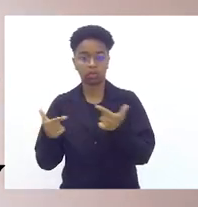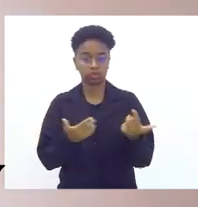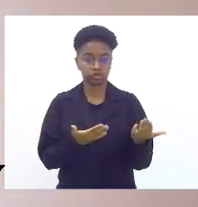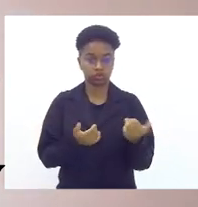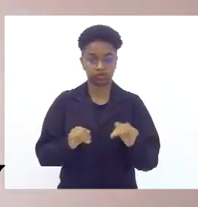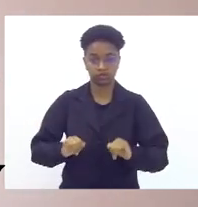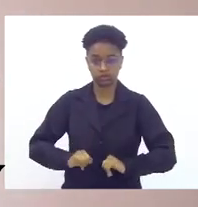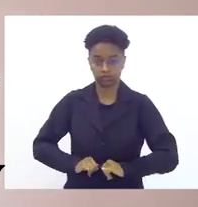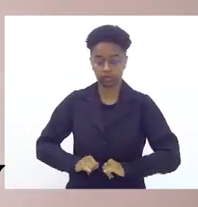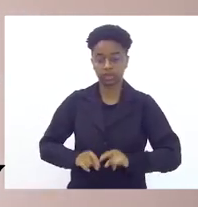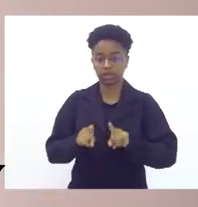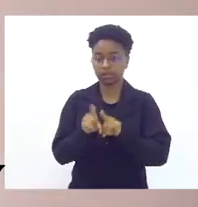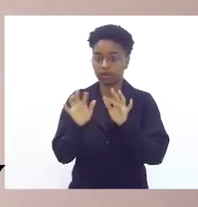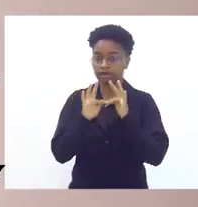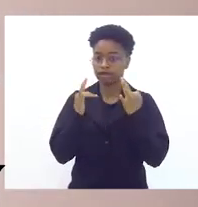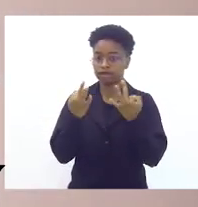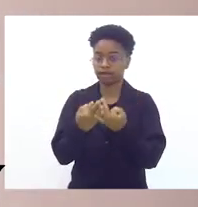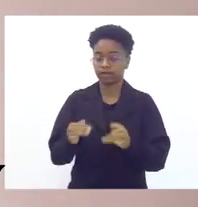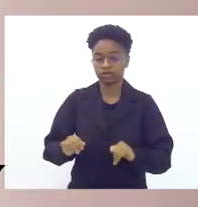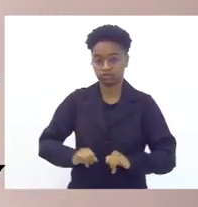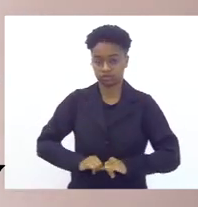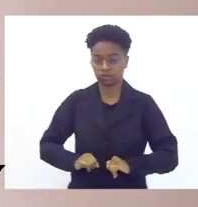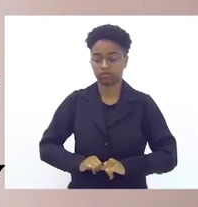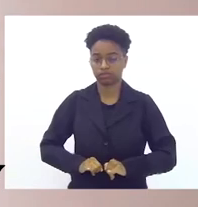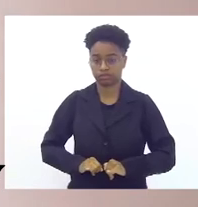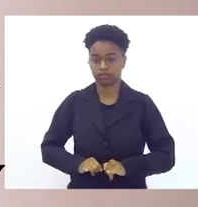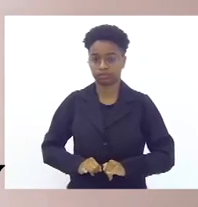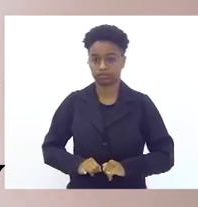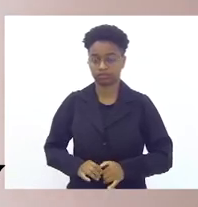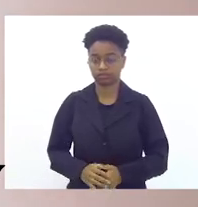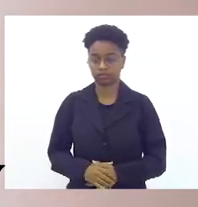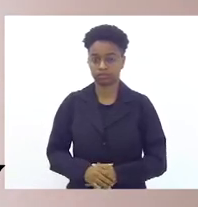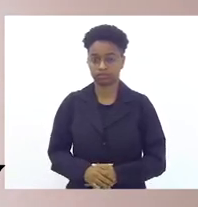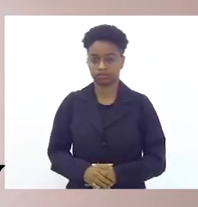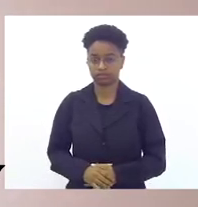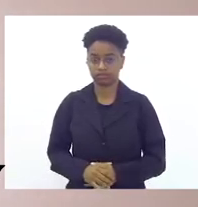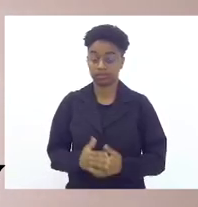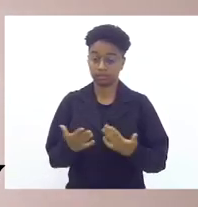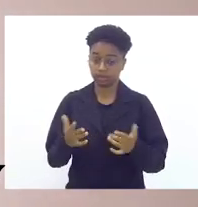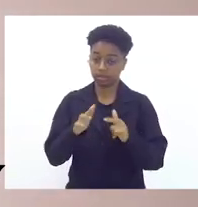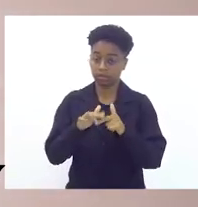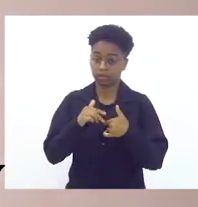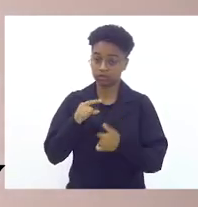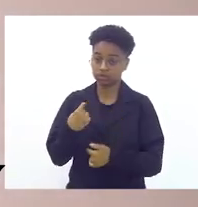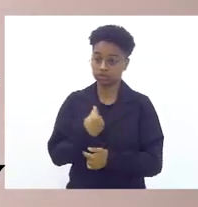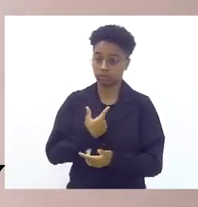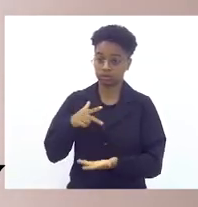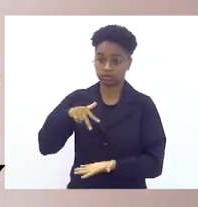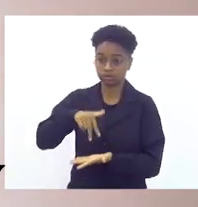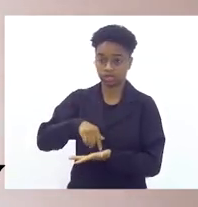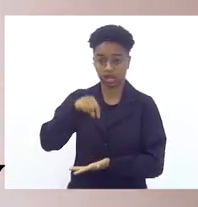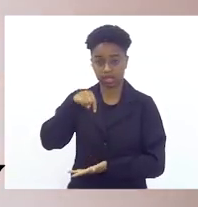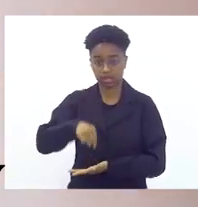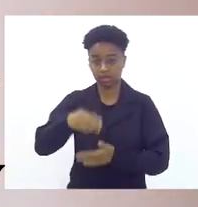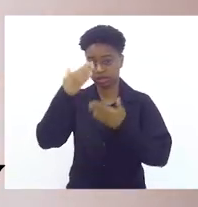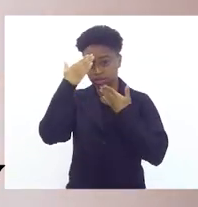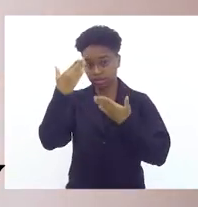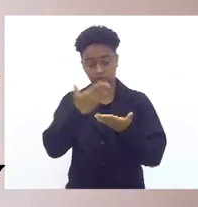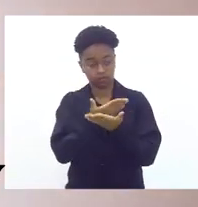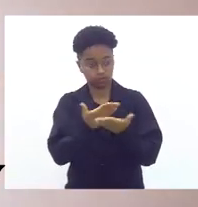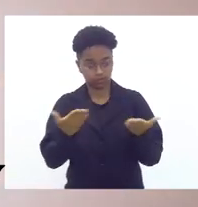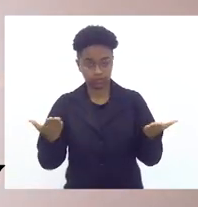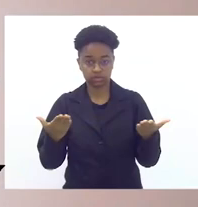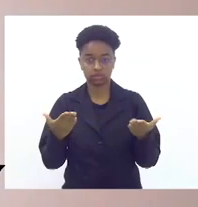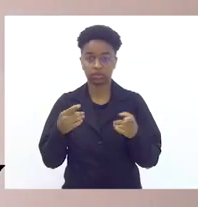a família de outros jovens e é por isso que nós estamos aqui agradecer vocês